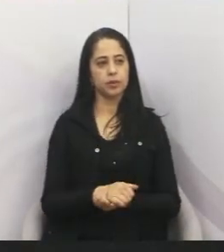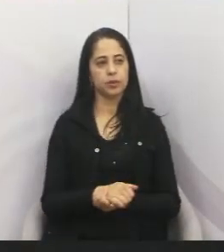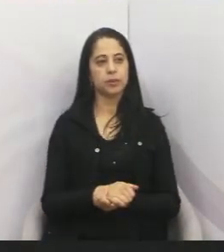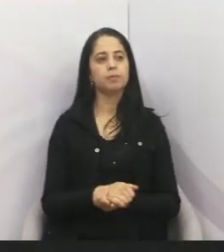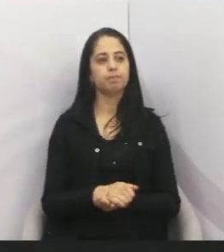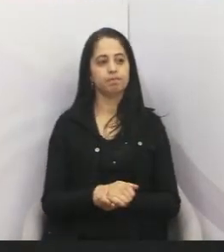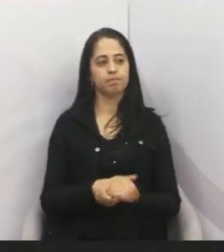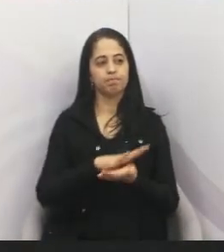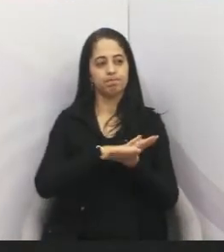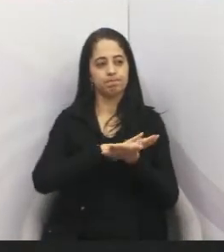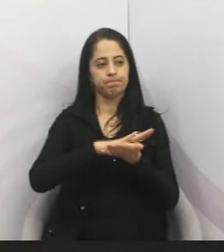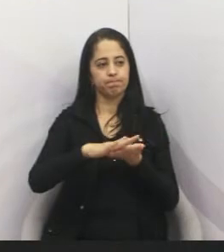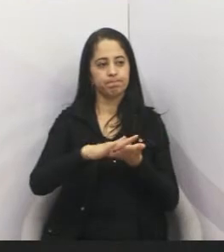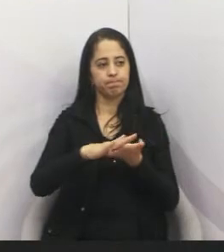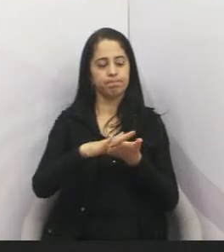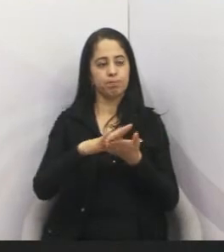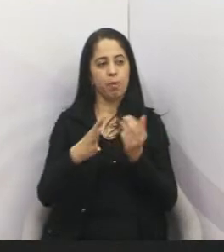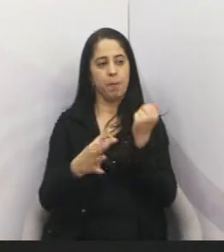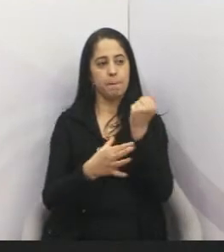Está lacrada.